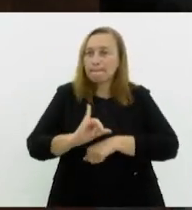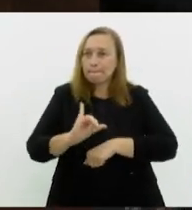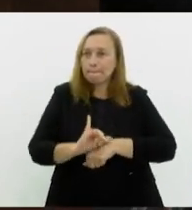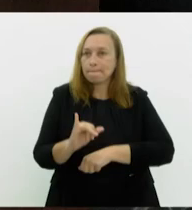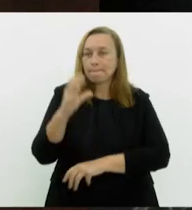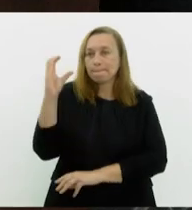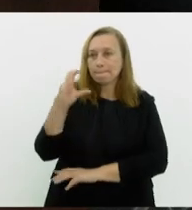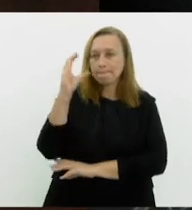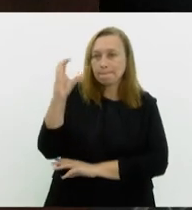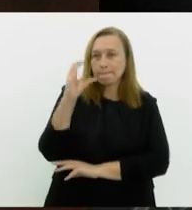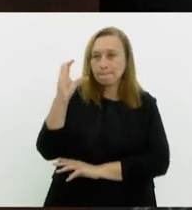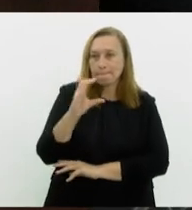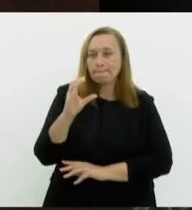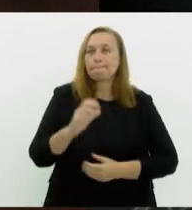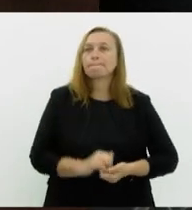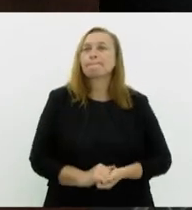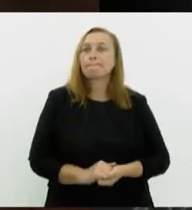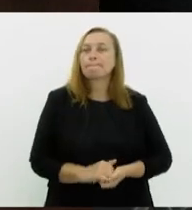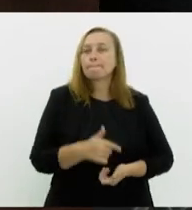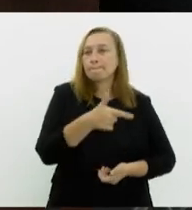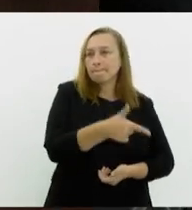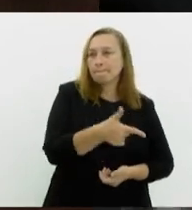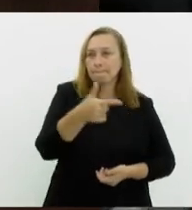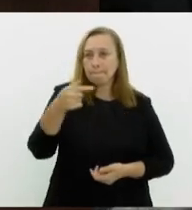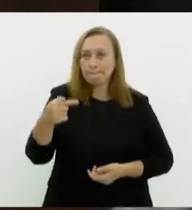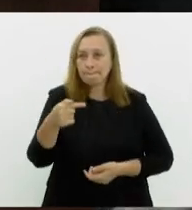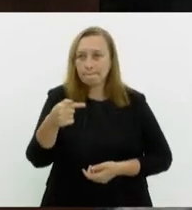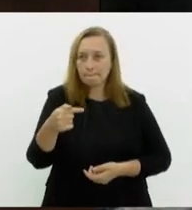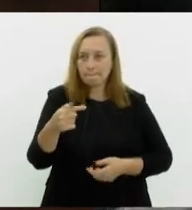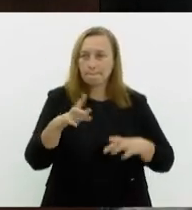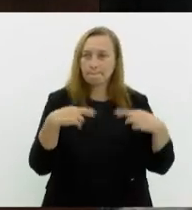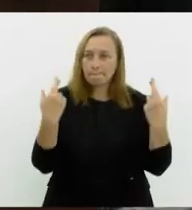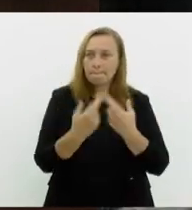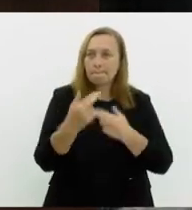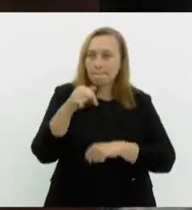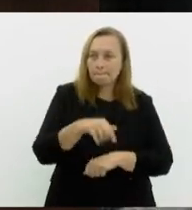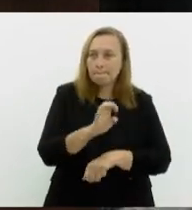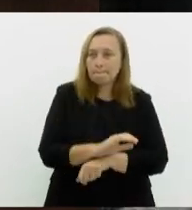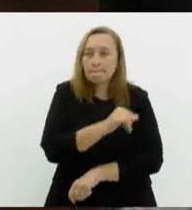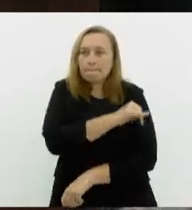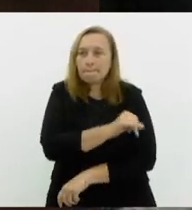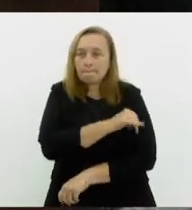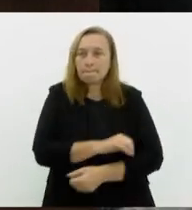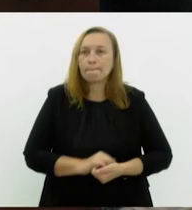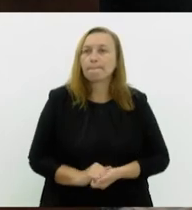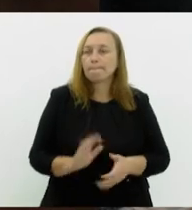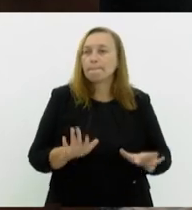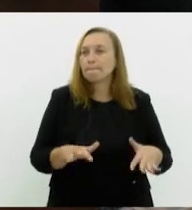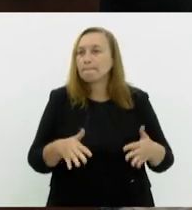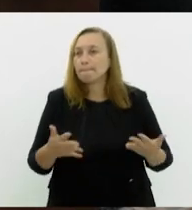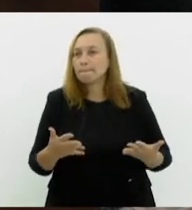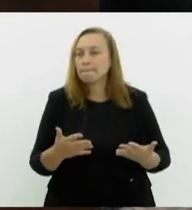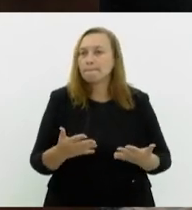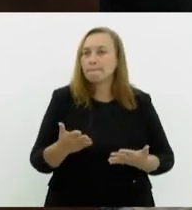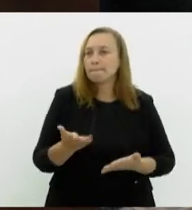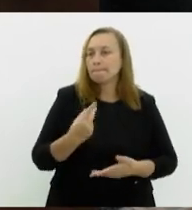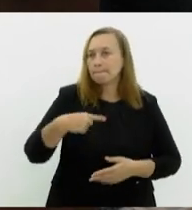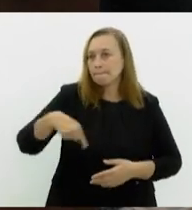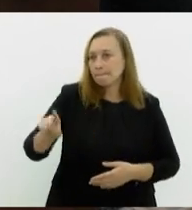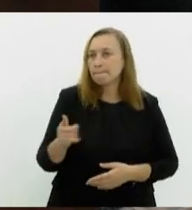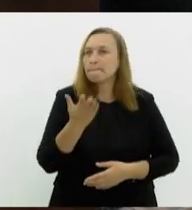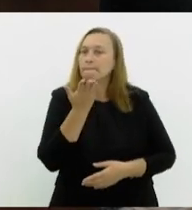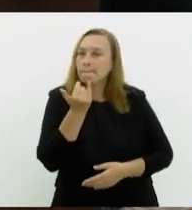Estavam realizando a 17ª edição aqui do Estado do Rio de Janeiro. E quando a gente vai no Comidinha de Boteco, a